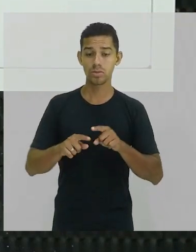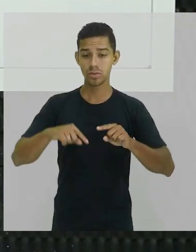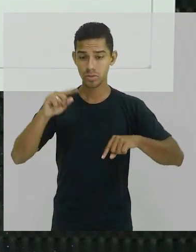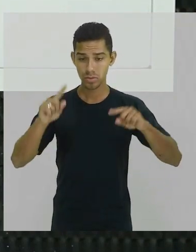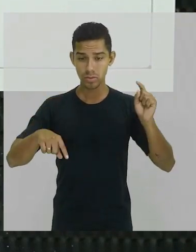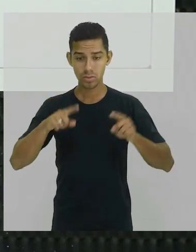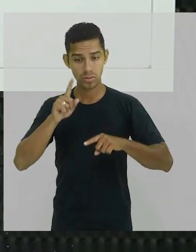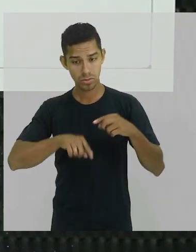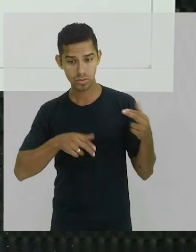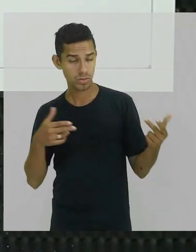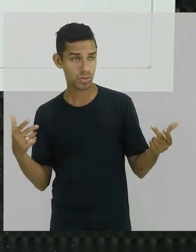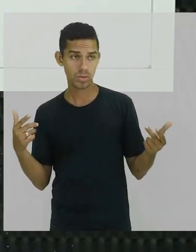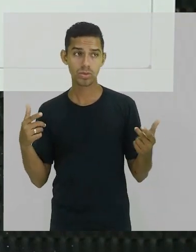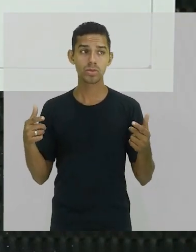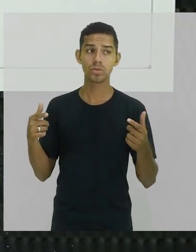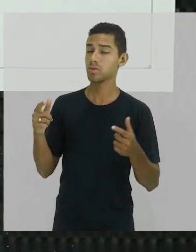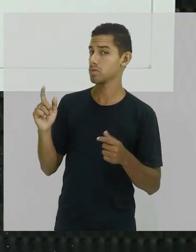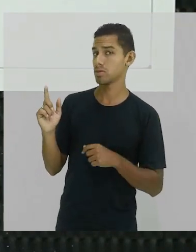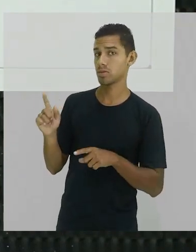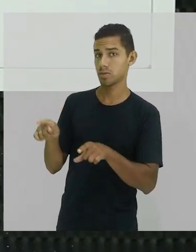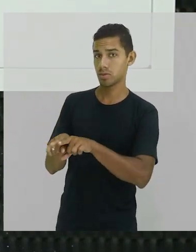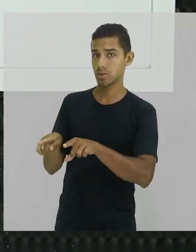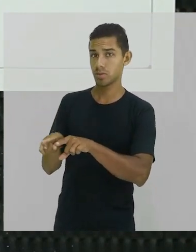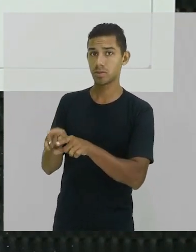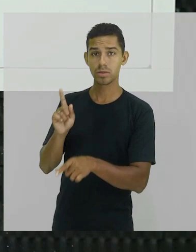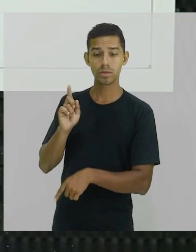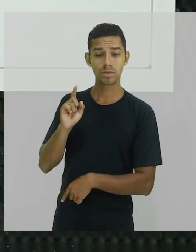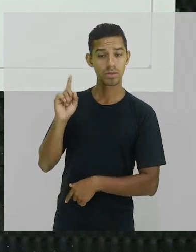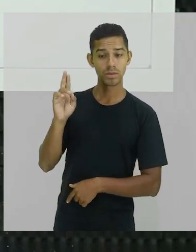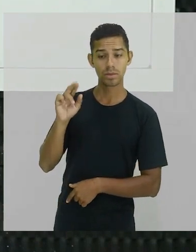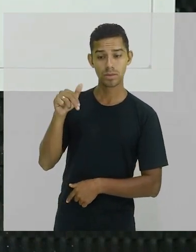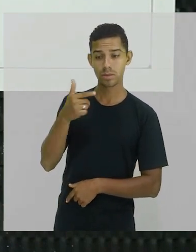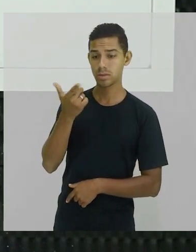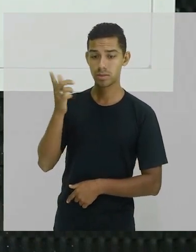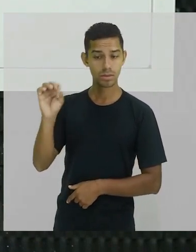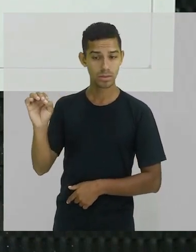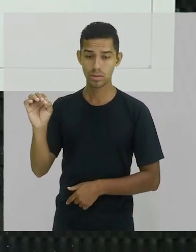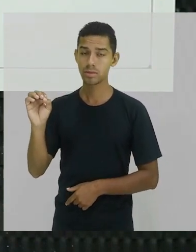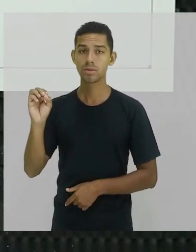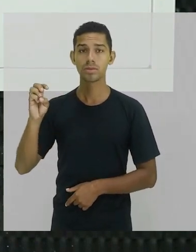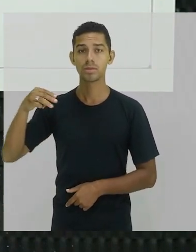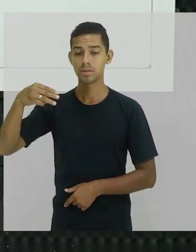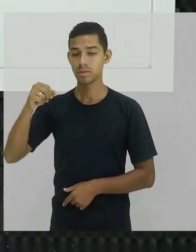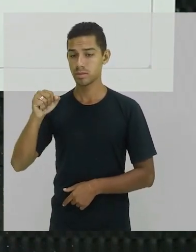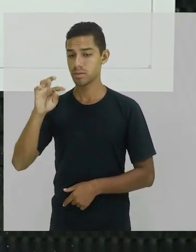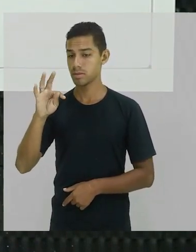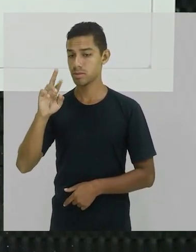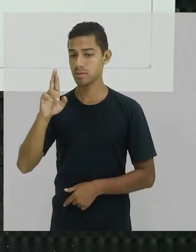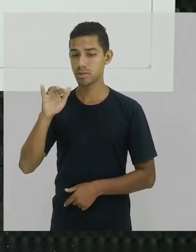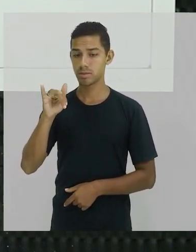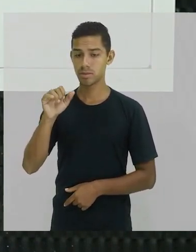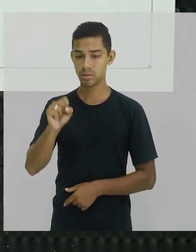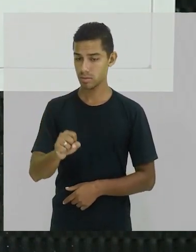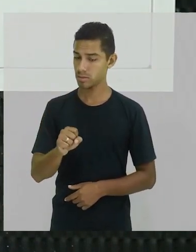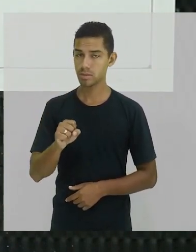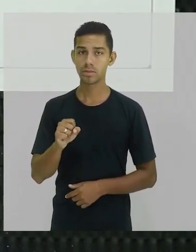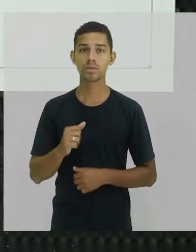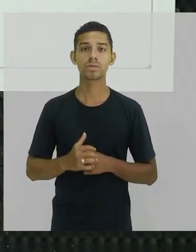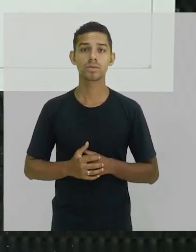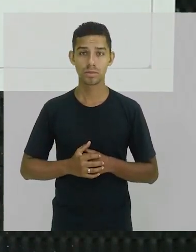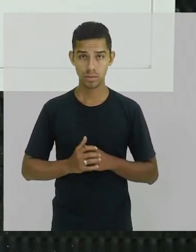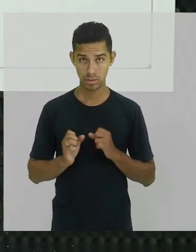e também em meios não materiais. Certo? E também em meios